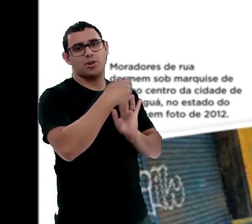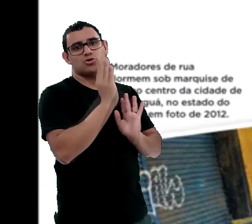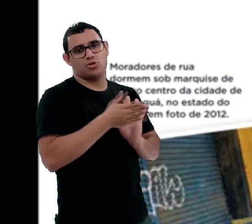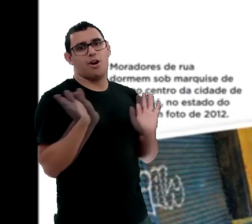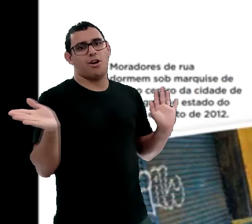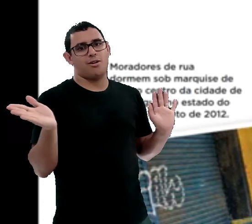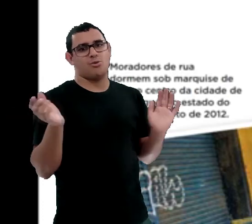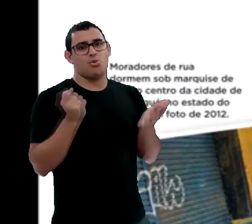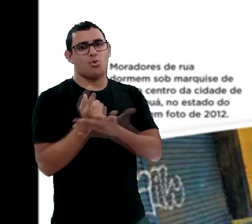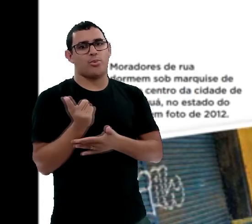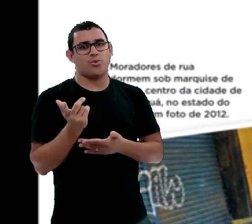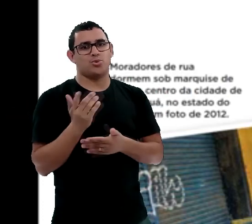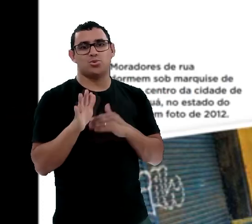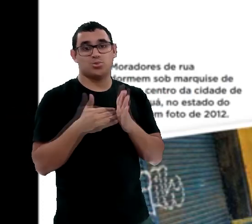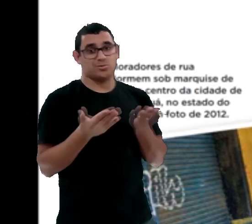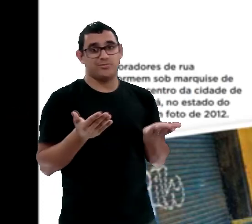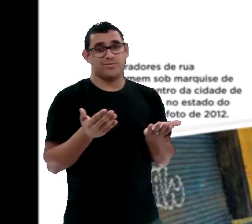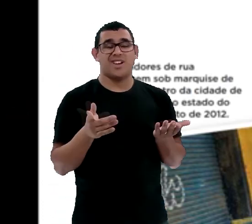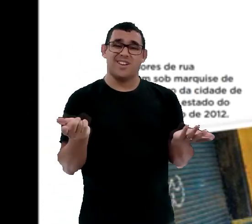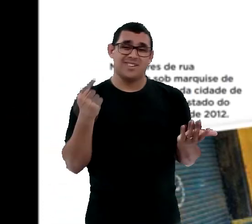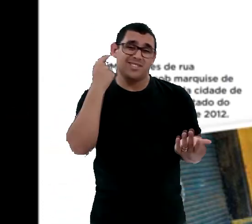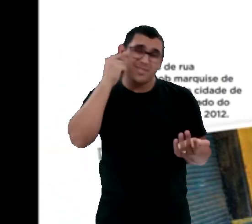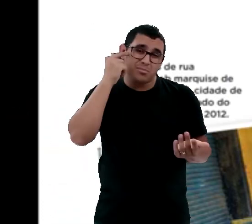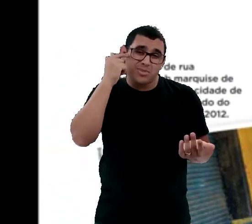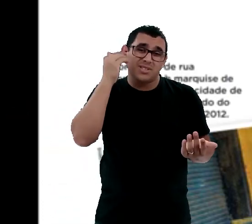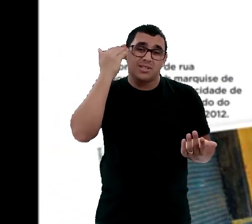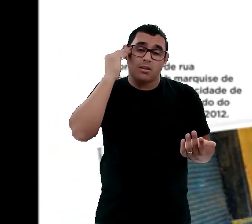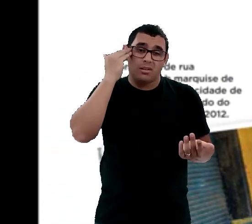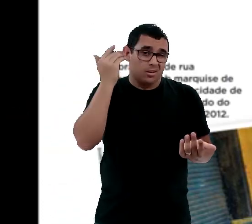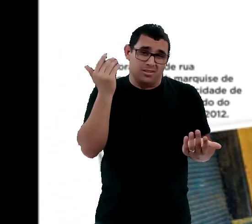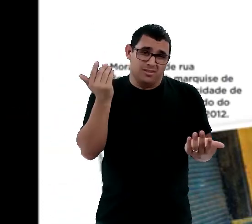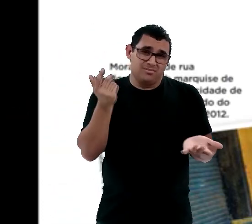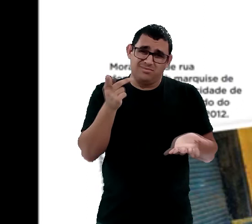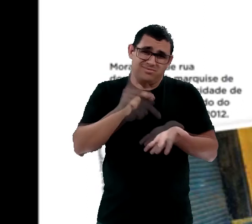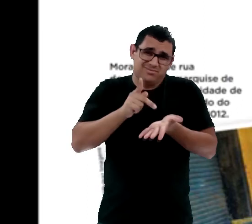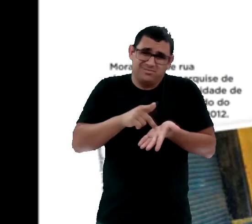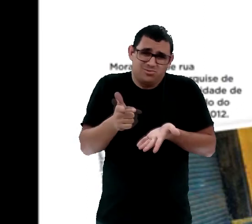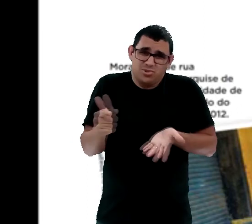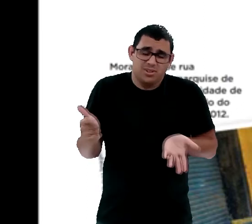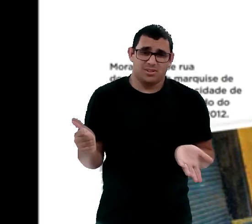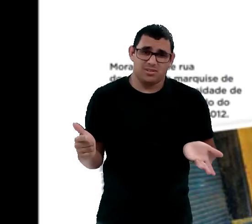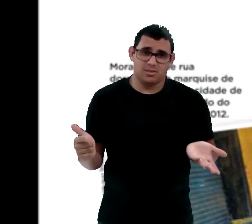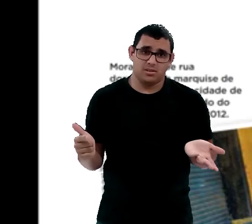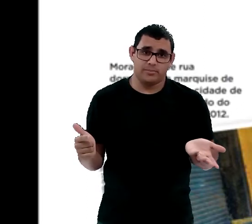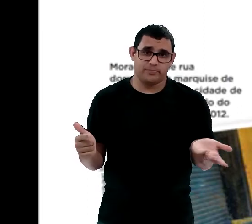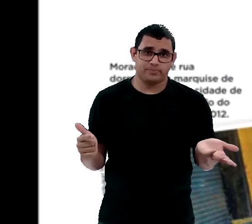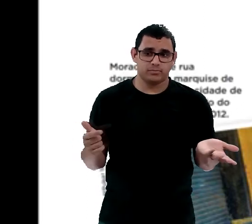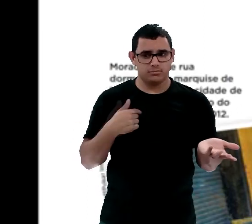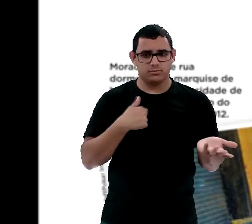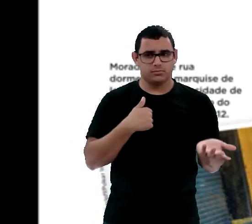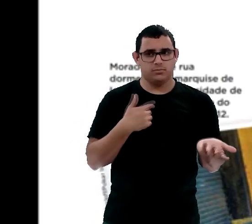tirado do Marx. Todas as pessoas que falam isso em protesto são pessoas que se baseiam claramente nas ideias de